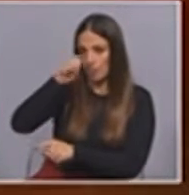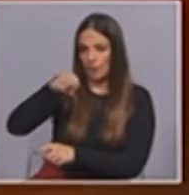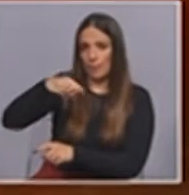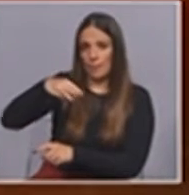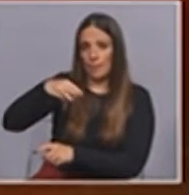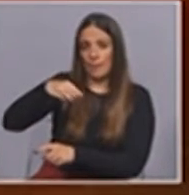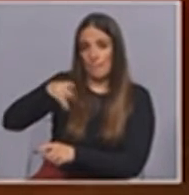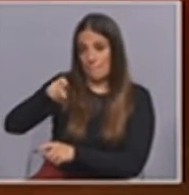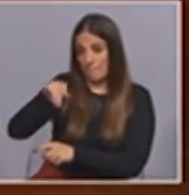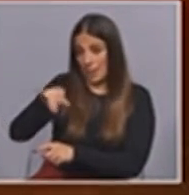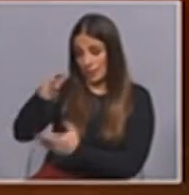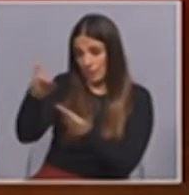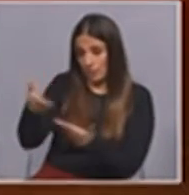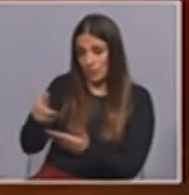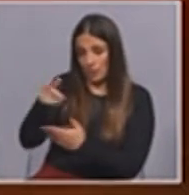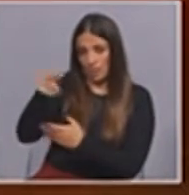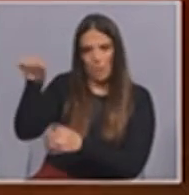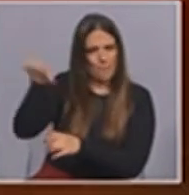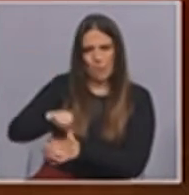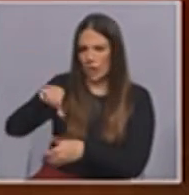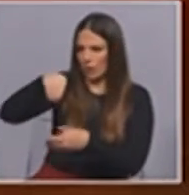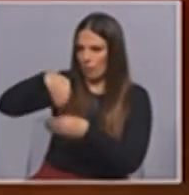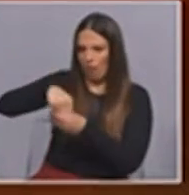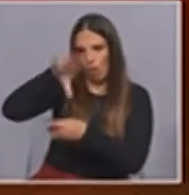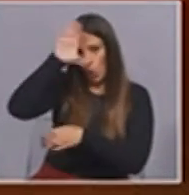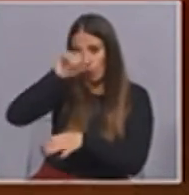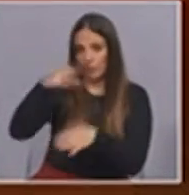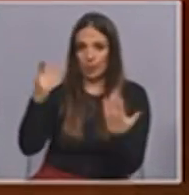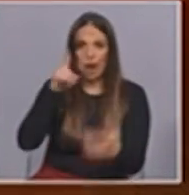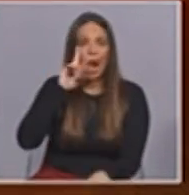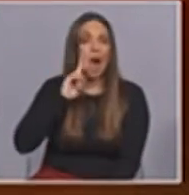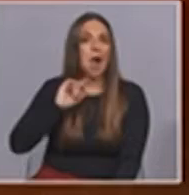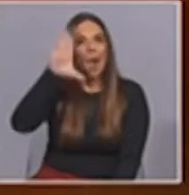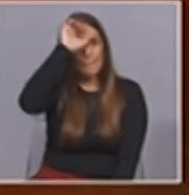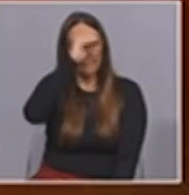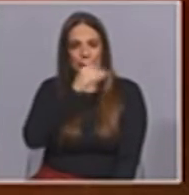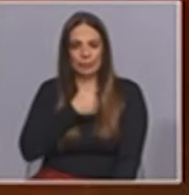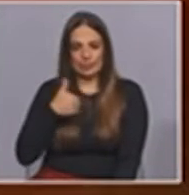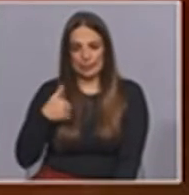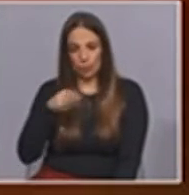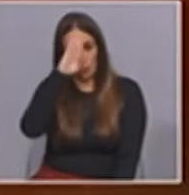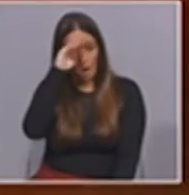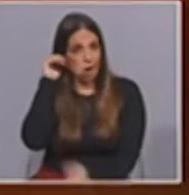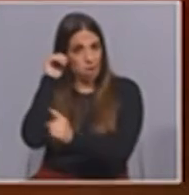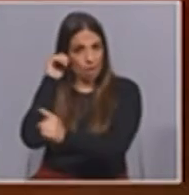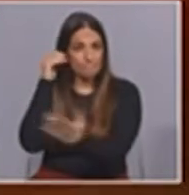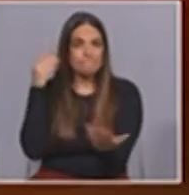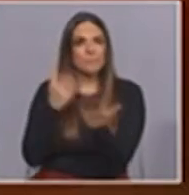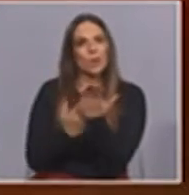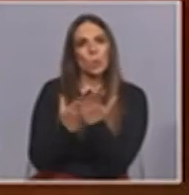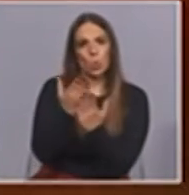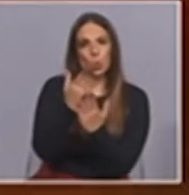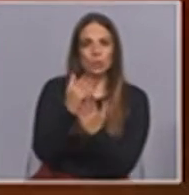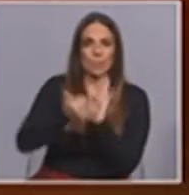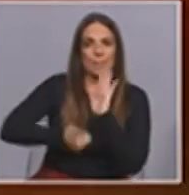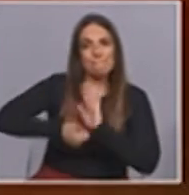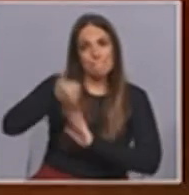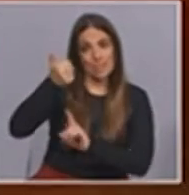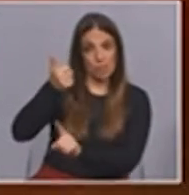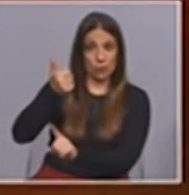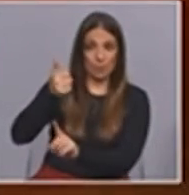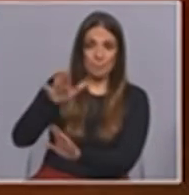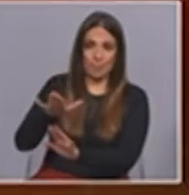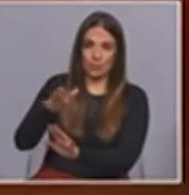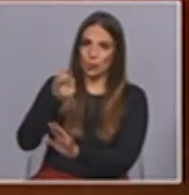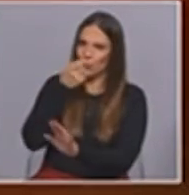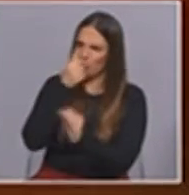Eduardo Cabrita como o pior do governo. Já a ministra da Saúde, Marta Temido, continua a ser a melhor, mas tem